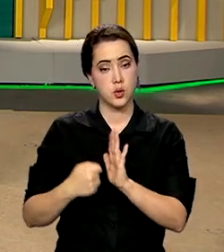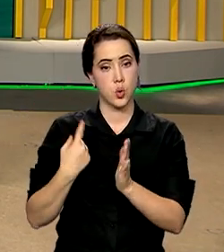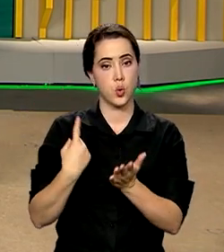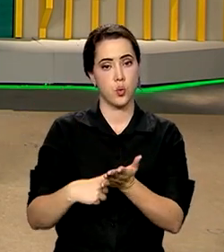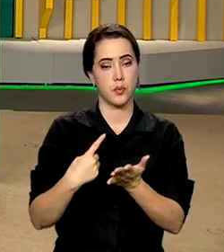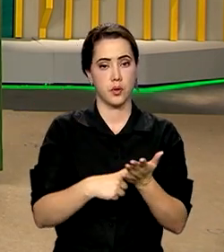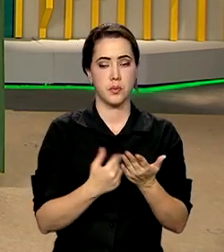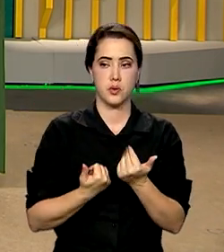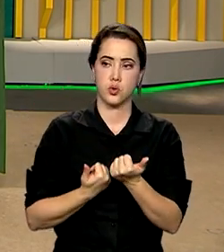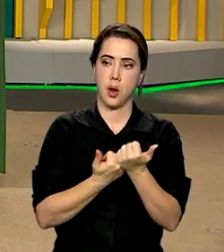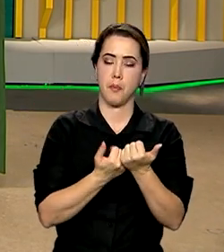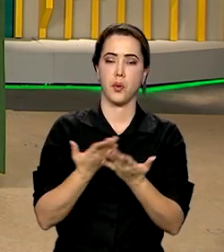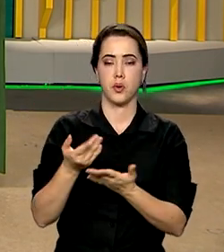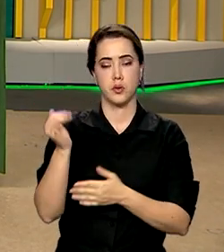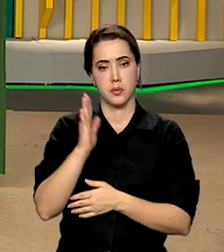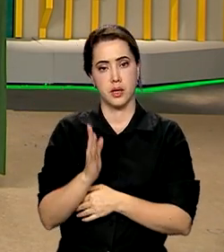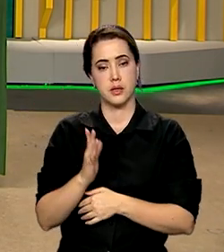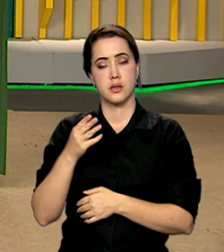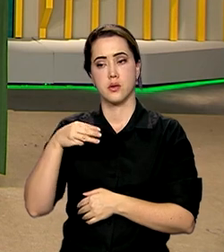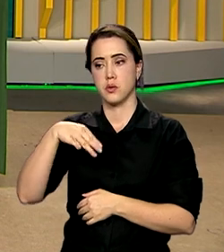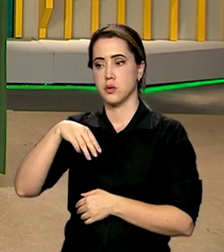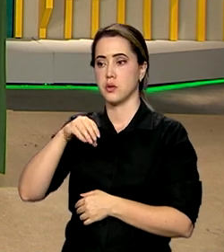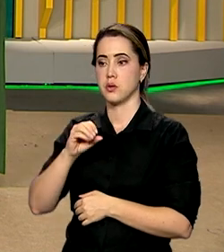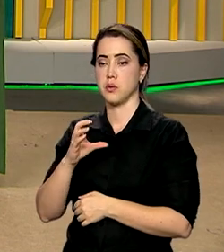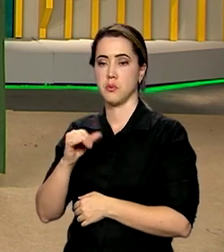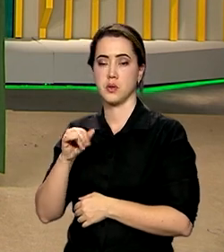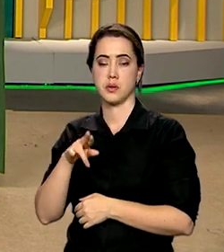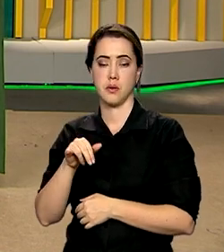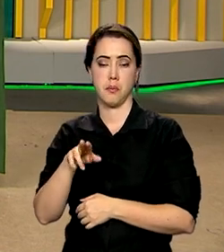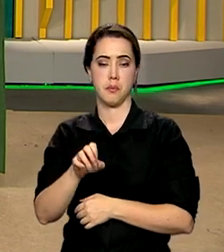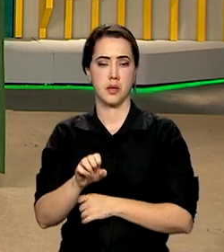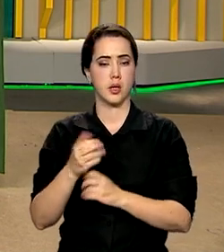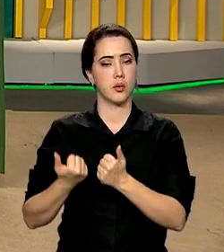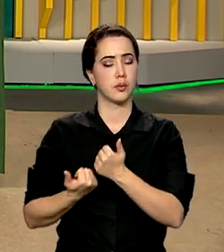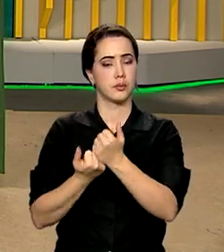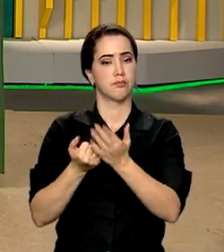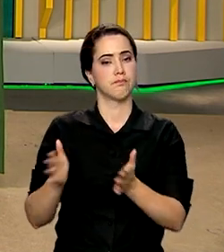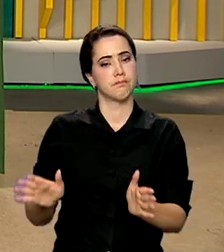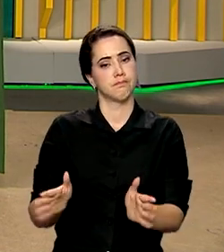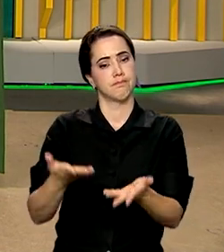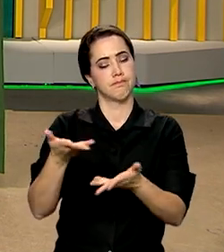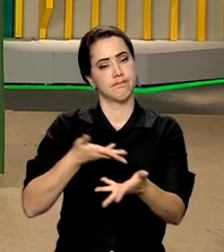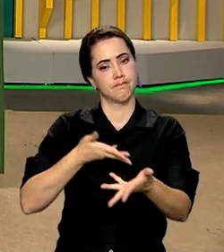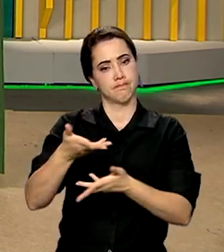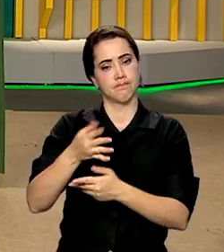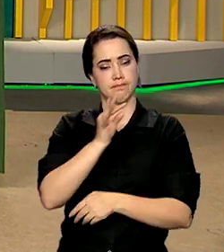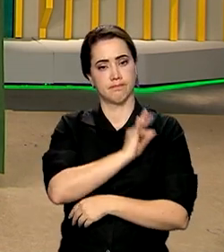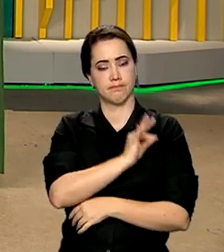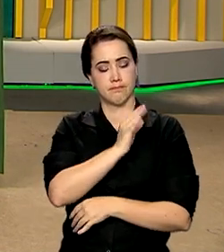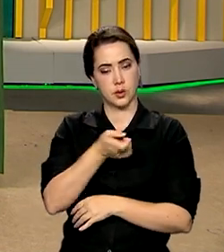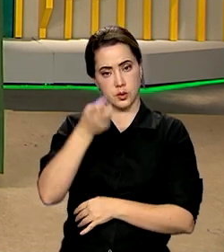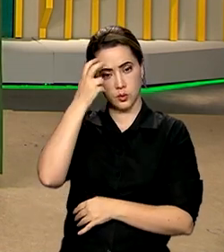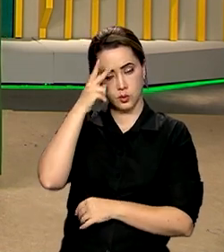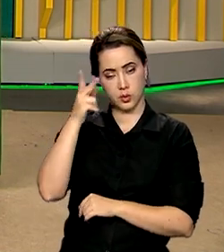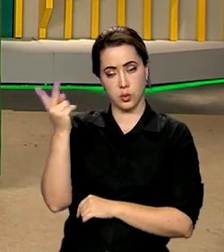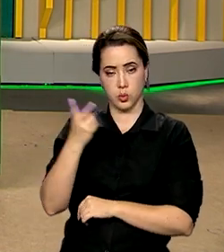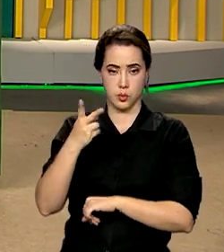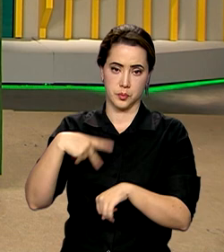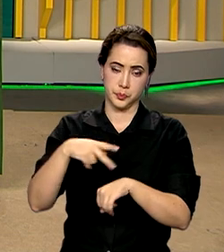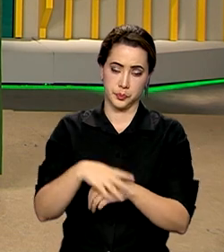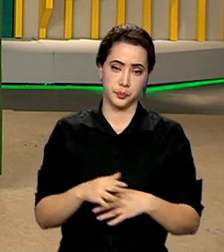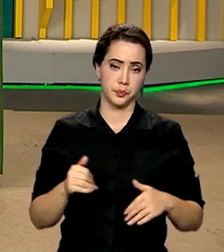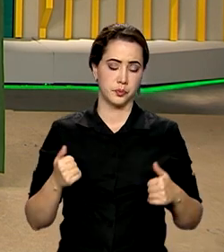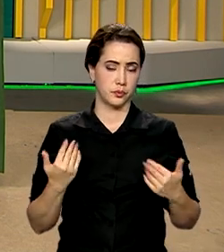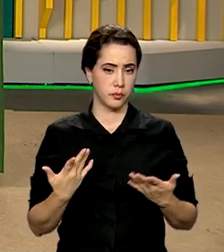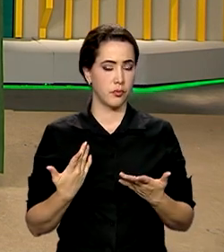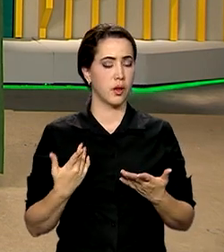cooperação entre o Brasil e Moçambique. Acordos esses que vão incentivar o intercâmbio técnico e cultural entre os dois países. Pois é,